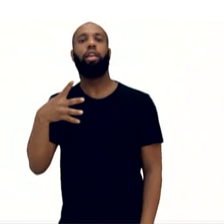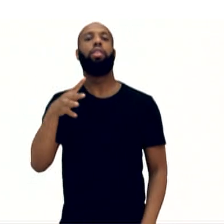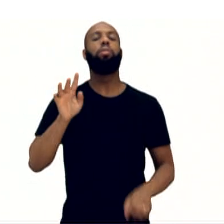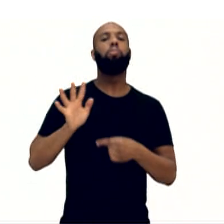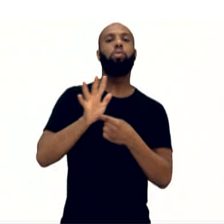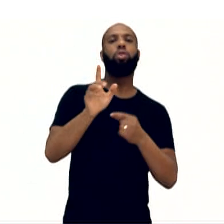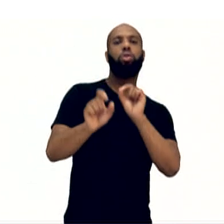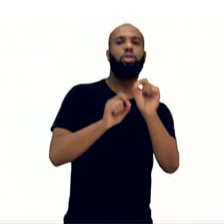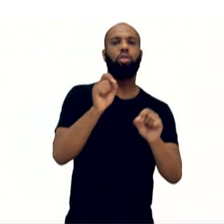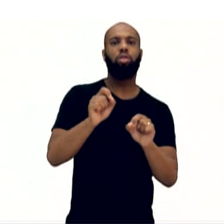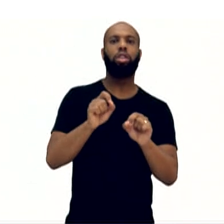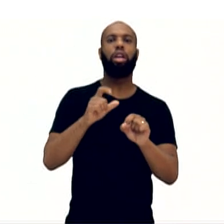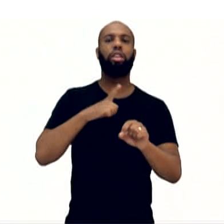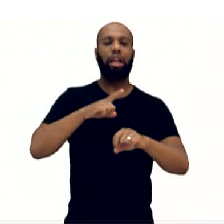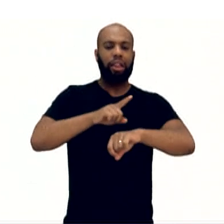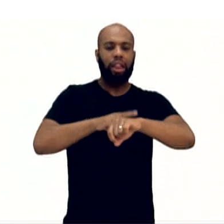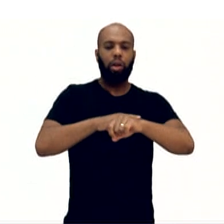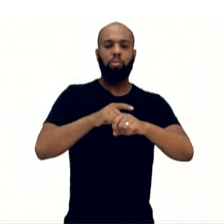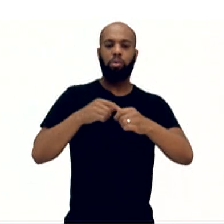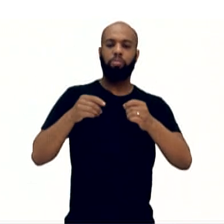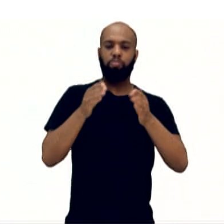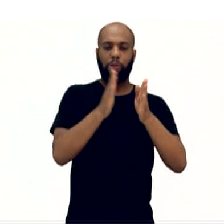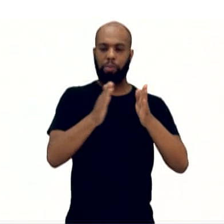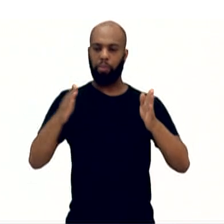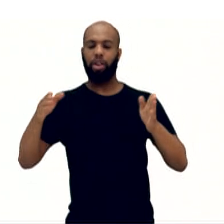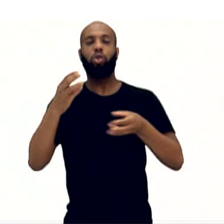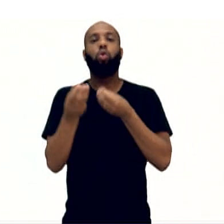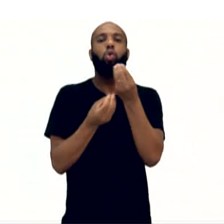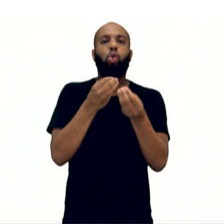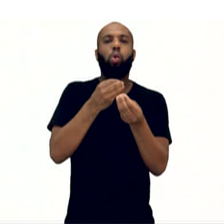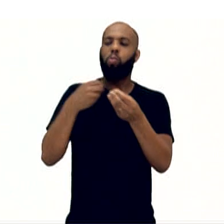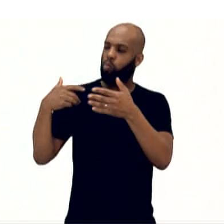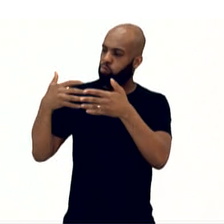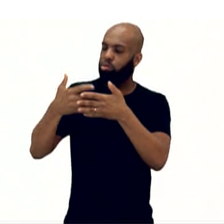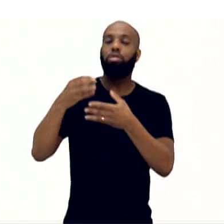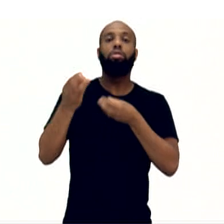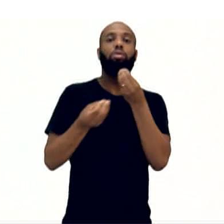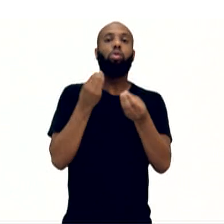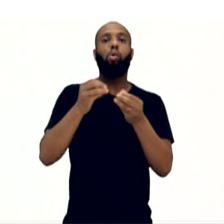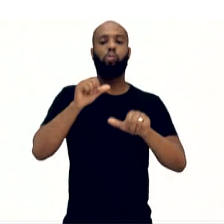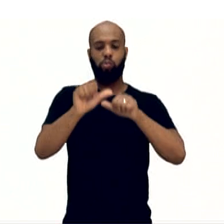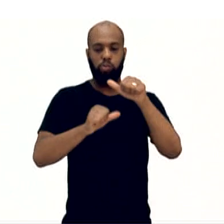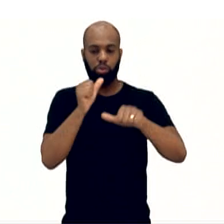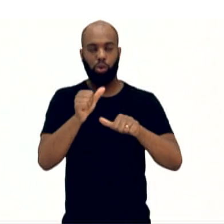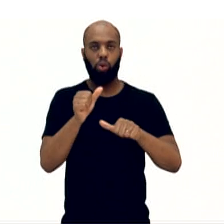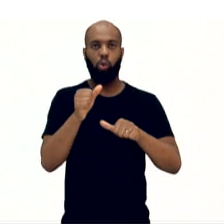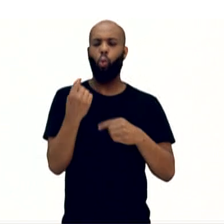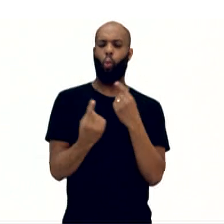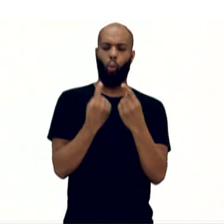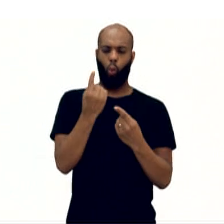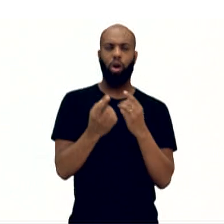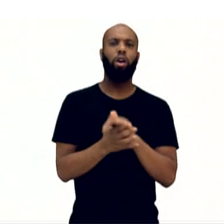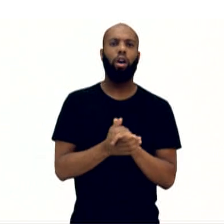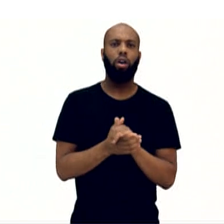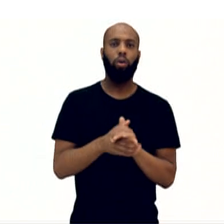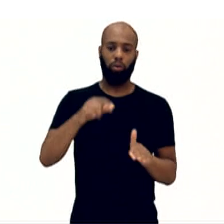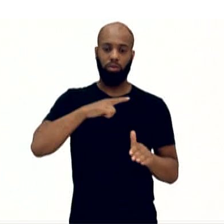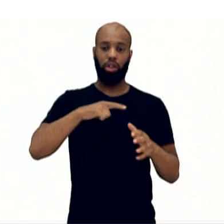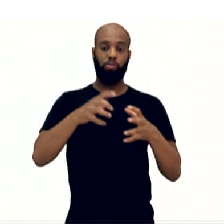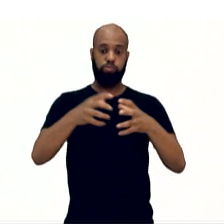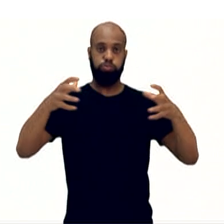nós, ao longo do tempo, como isso se alterou. Então eu tenho quais eram as